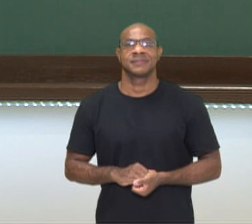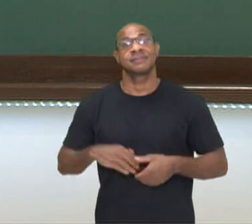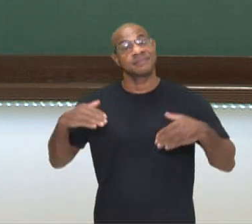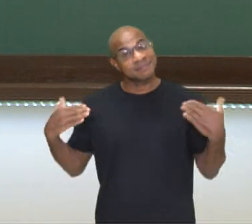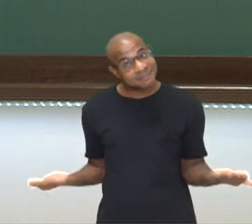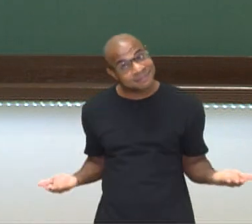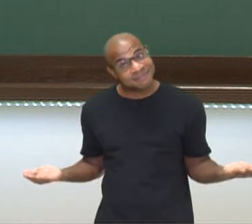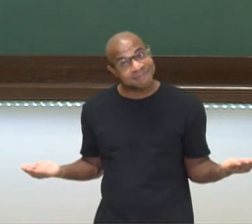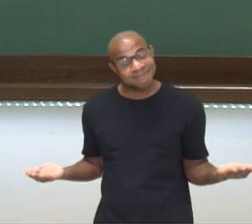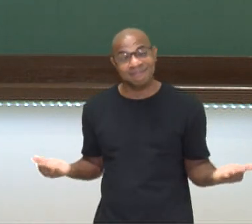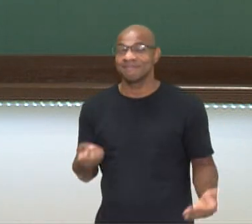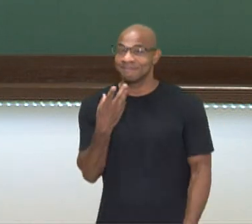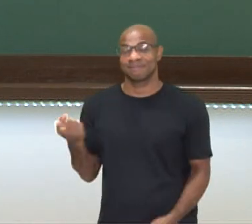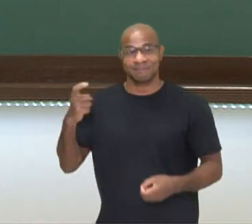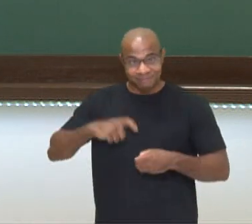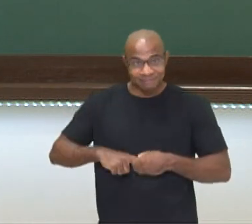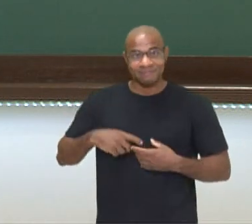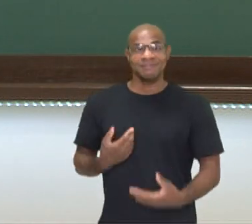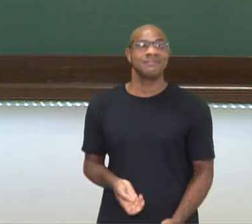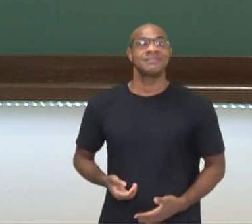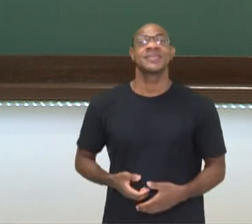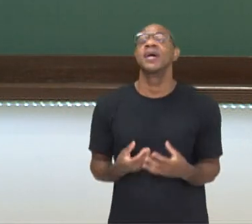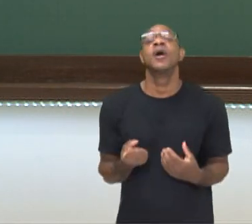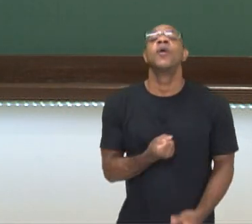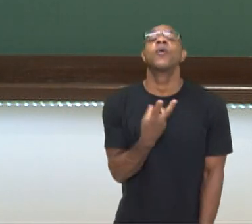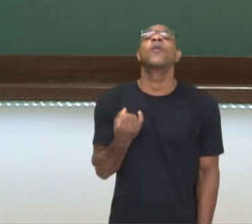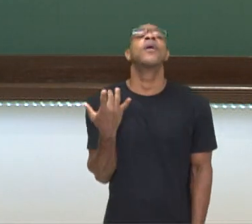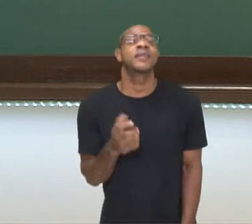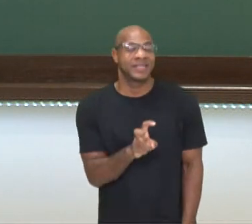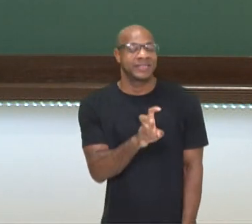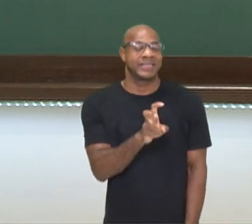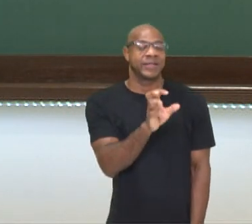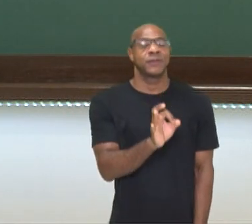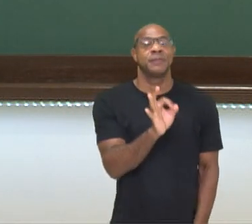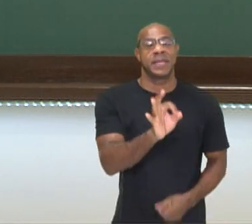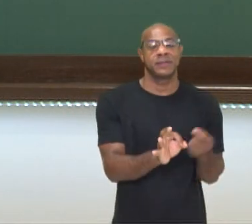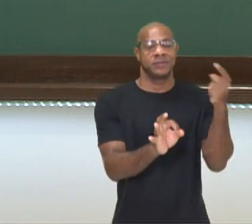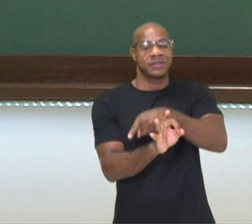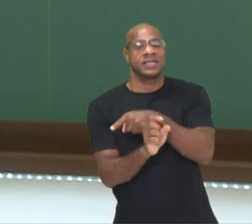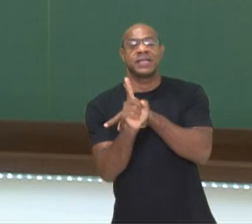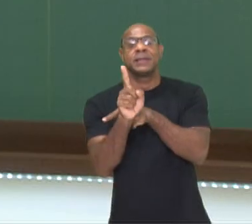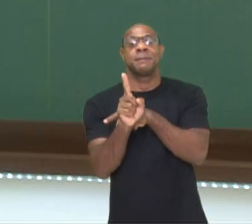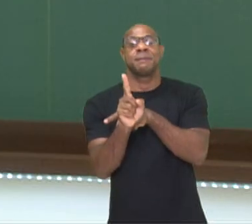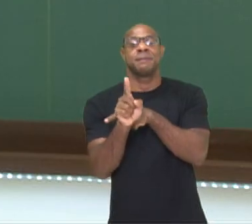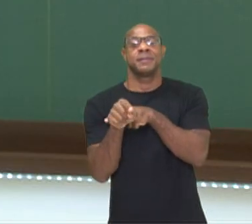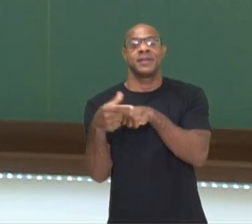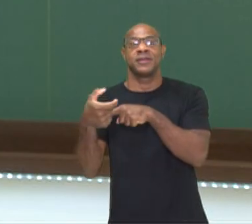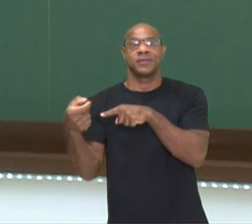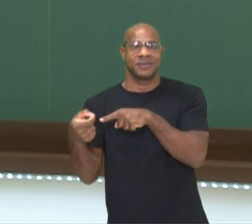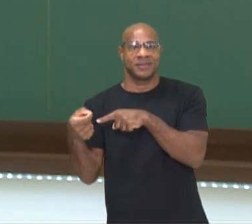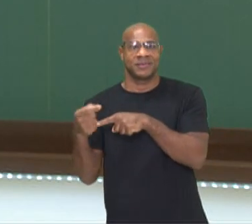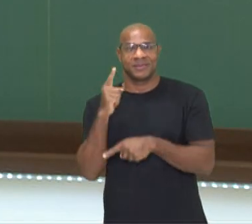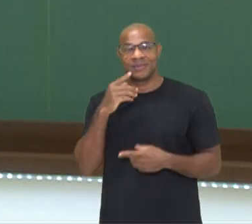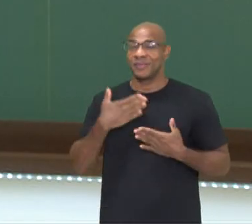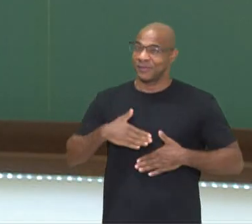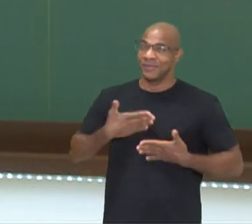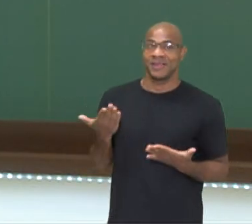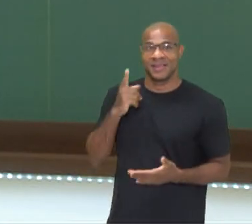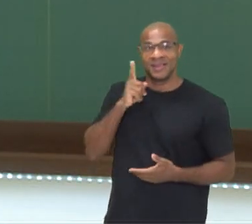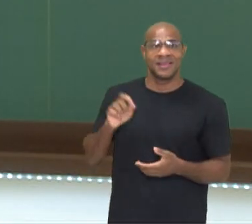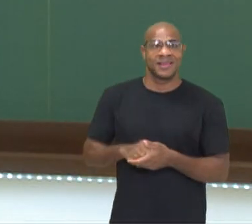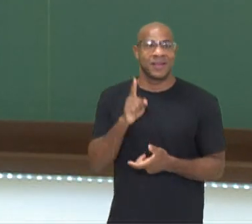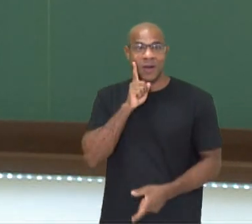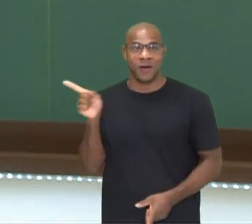Muito bem, pessoal, estamos de volta. E aí, quanto que deu? 5% de 1.200. Muito tranquilo, né? 5%